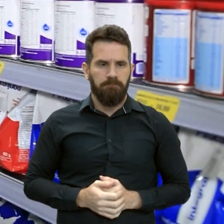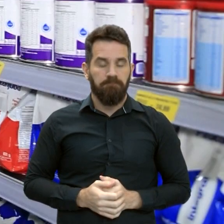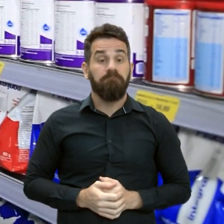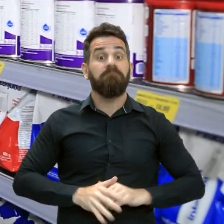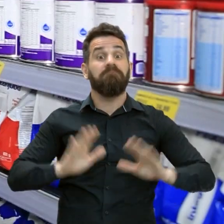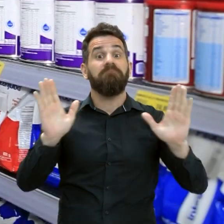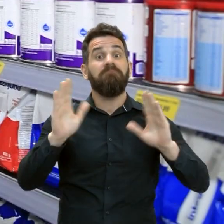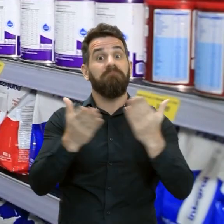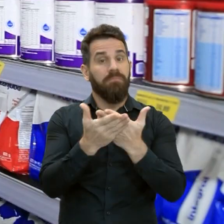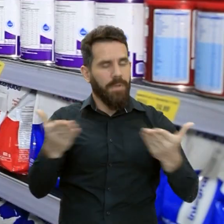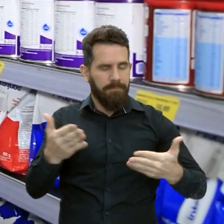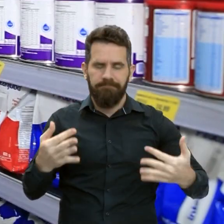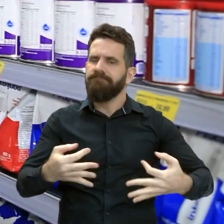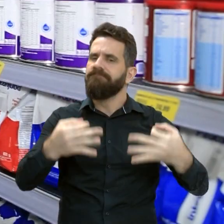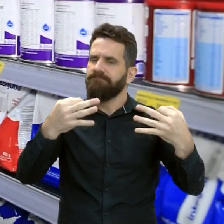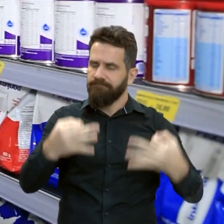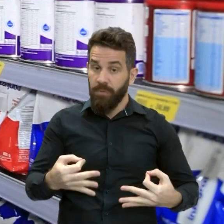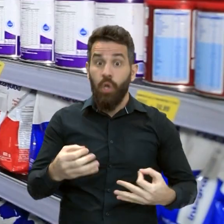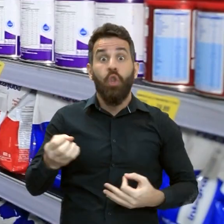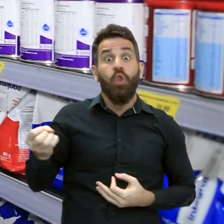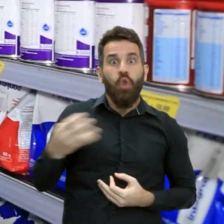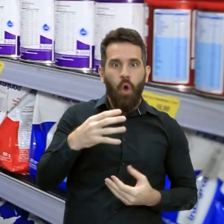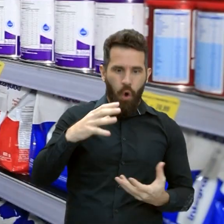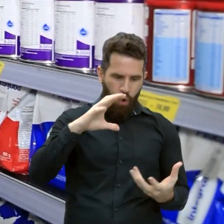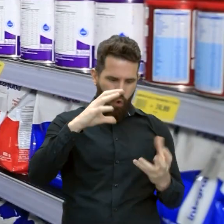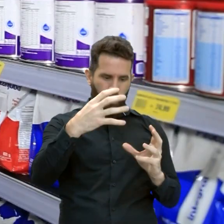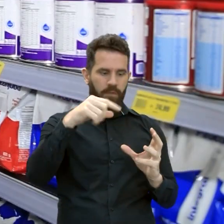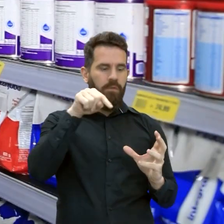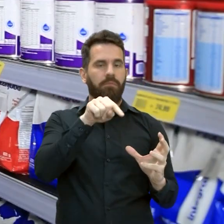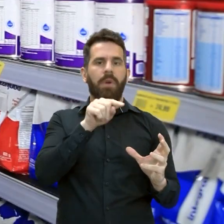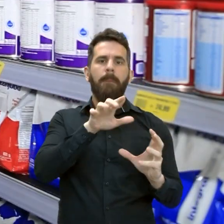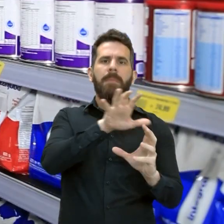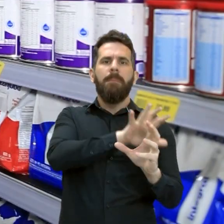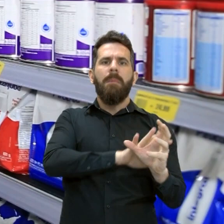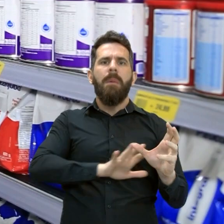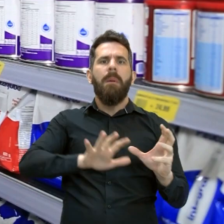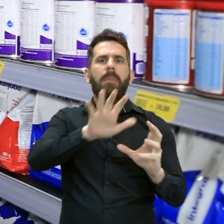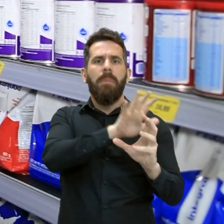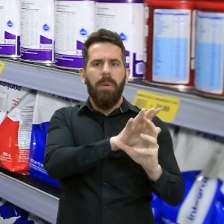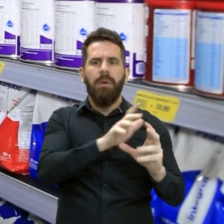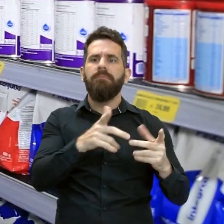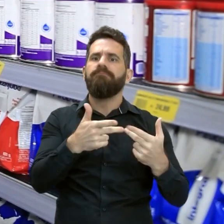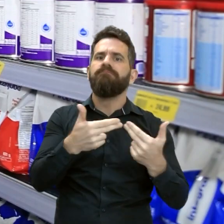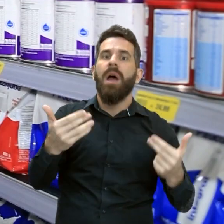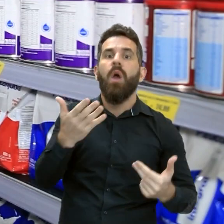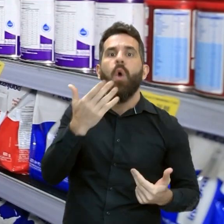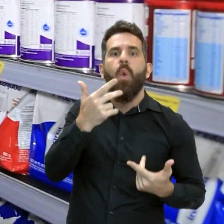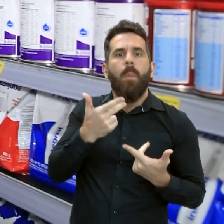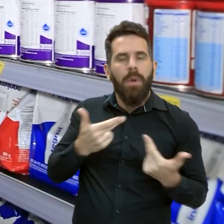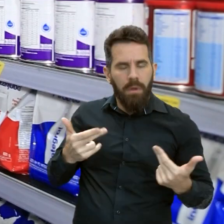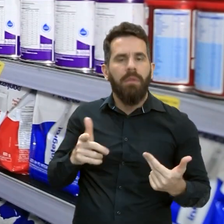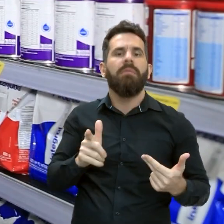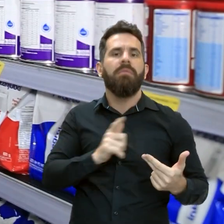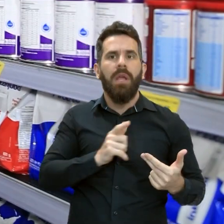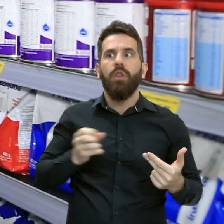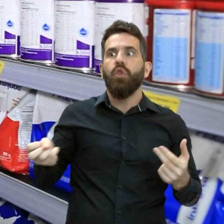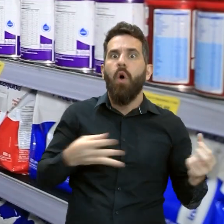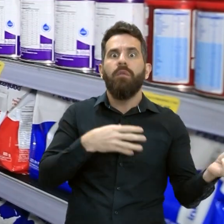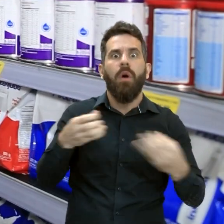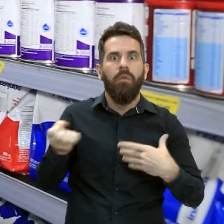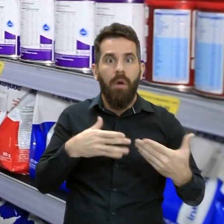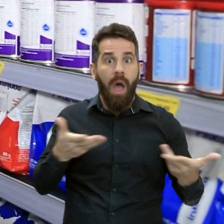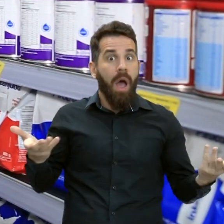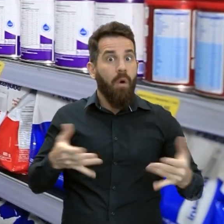Olá a todos, é isso mesmo. Os novos rótulos em embalagens de alimentos chegaram nos supermercados de todo o país